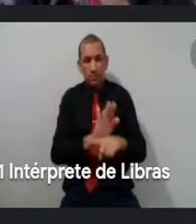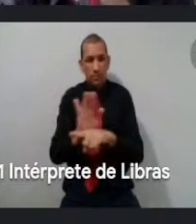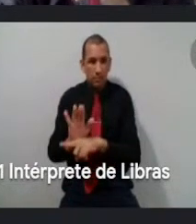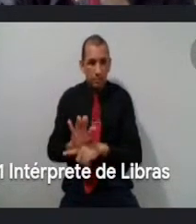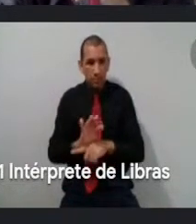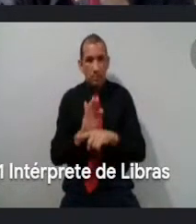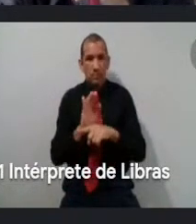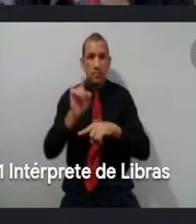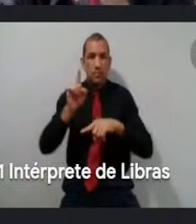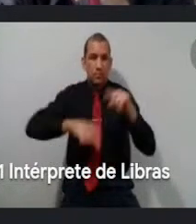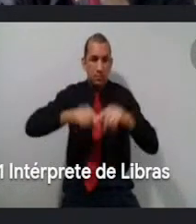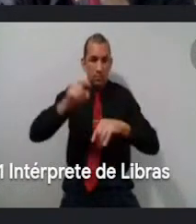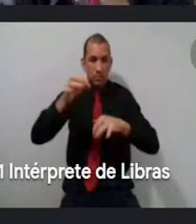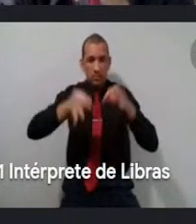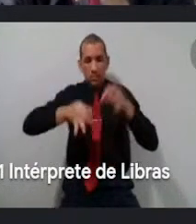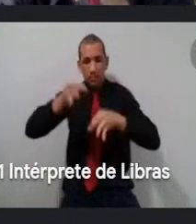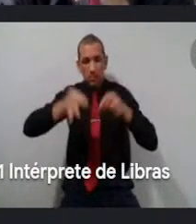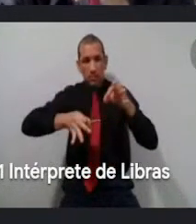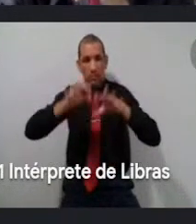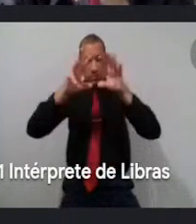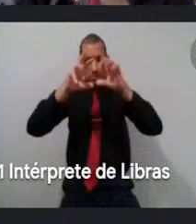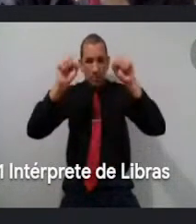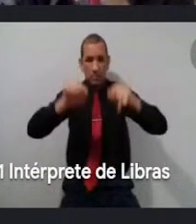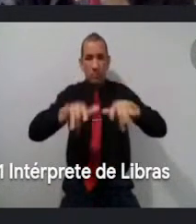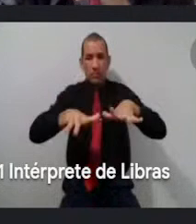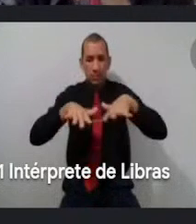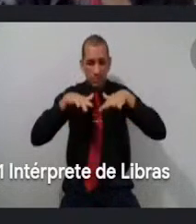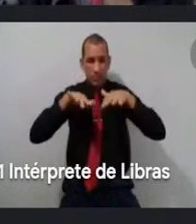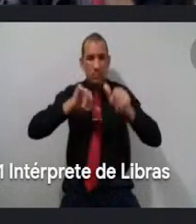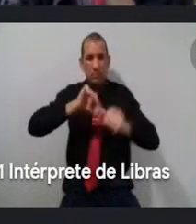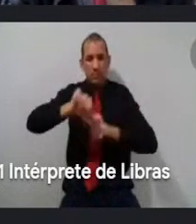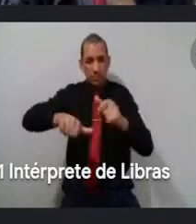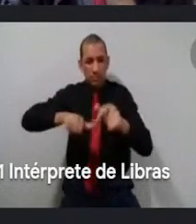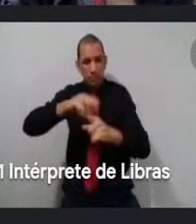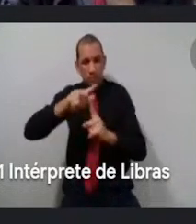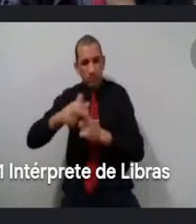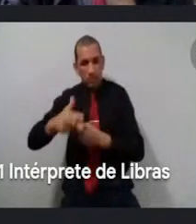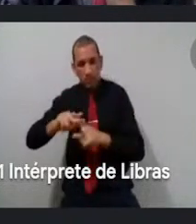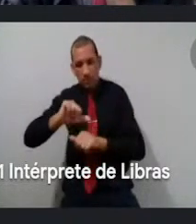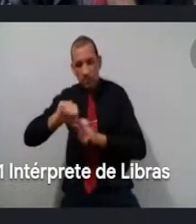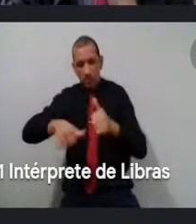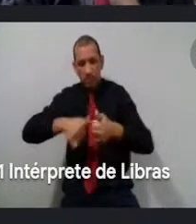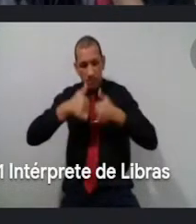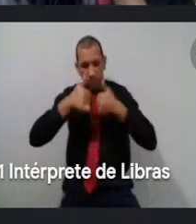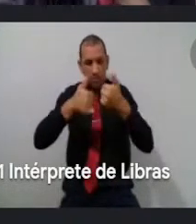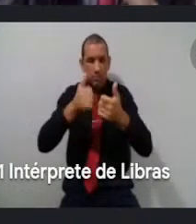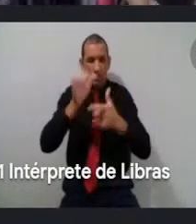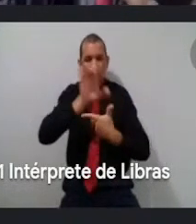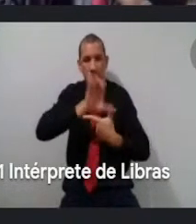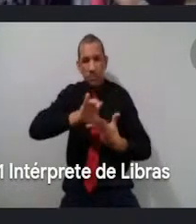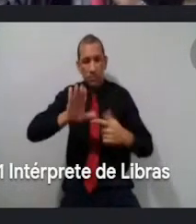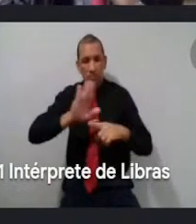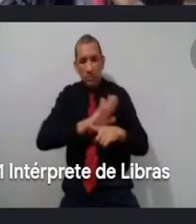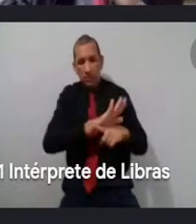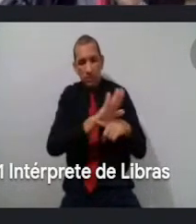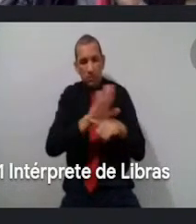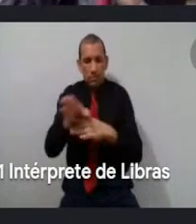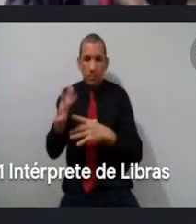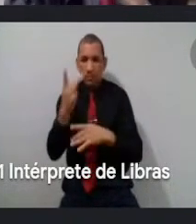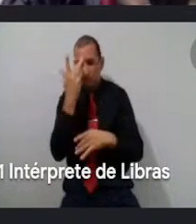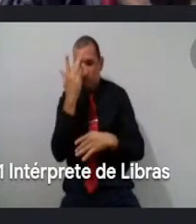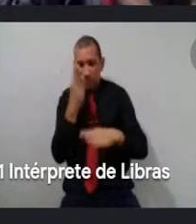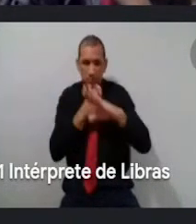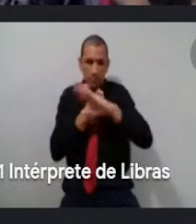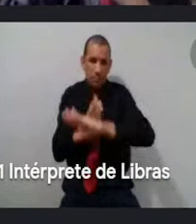aliado objeto deste tribunal no sentido de aprimorar mecanismo de atendimento ao cidadão e facilitar o acesso ao serviço